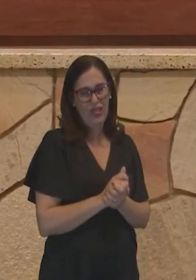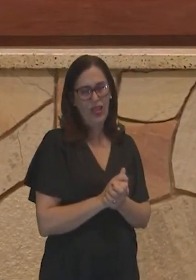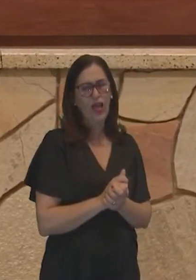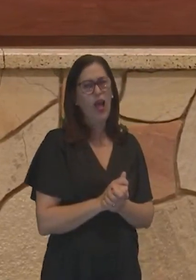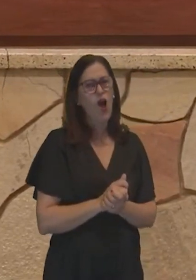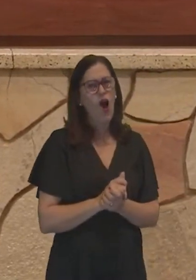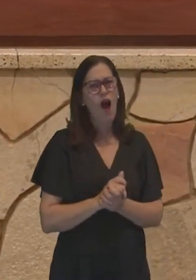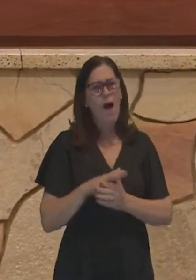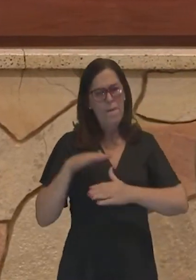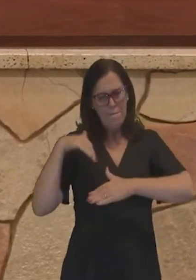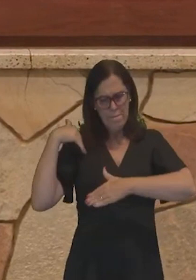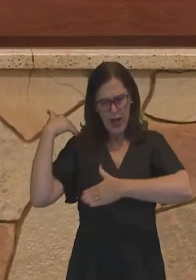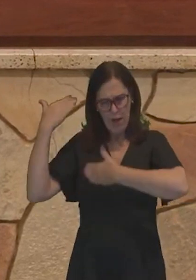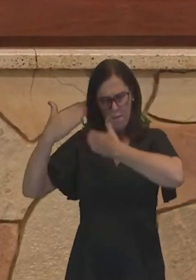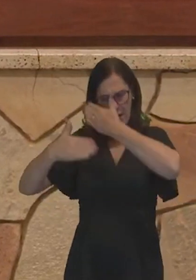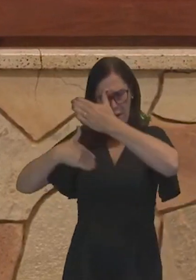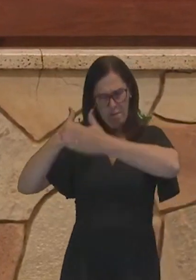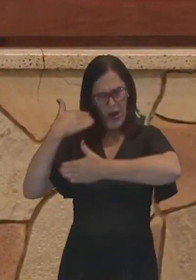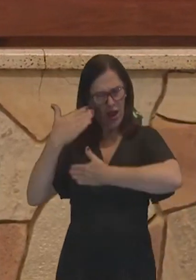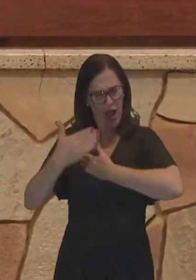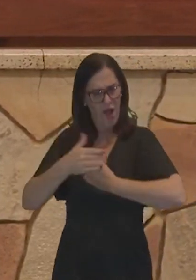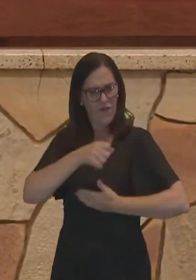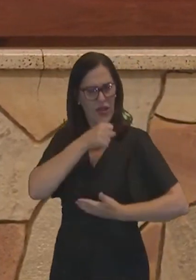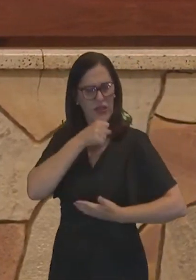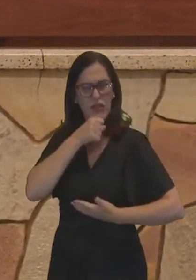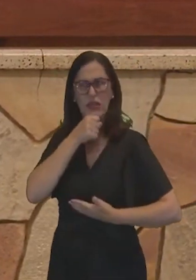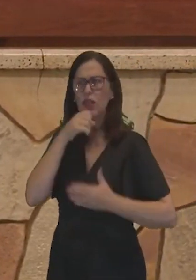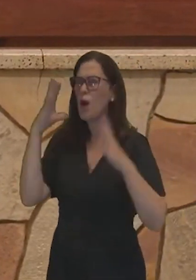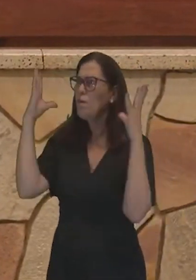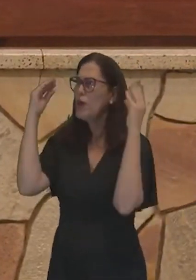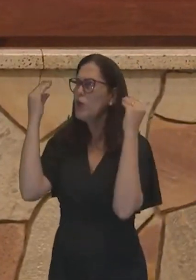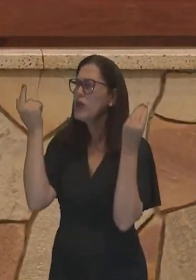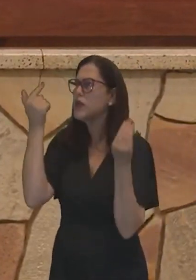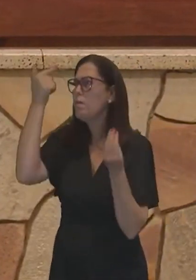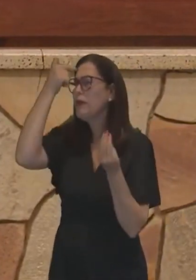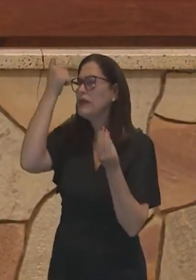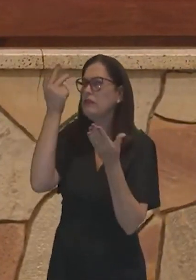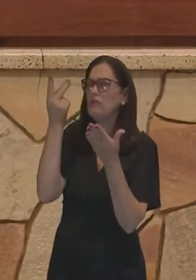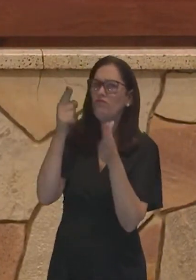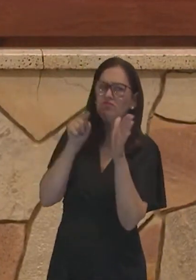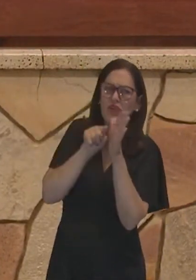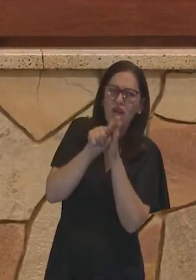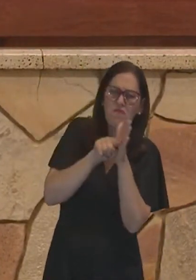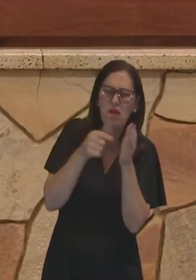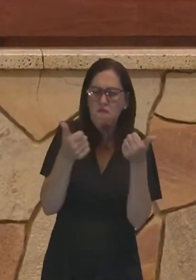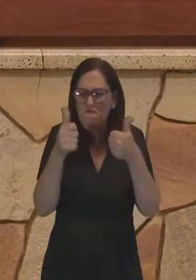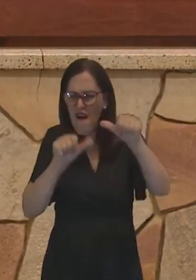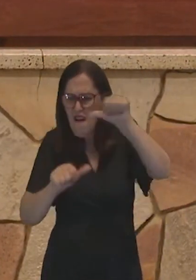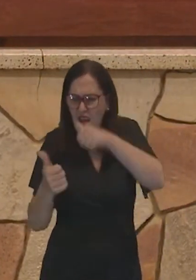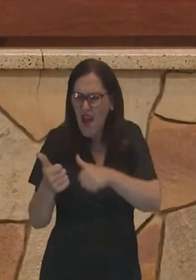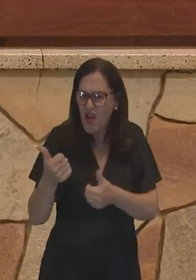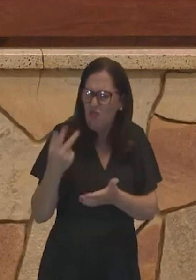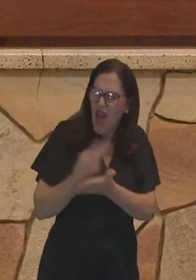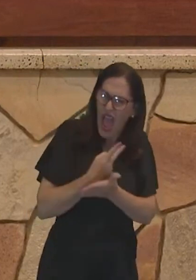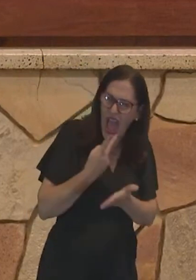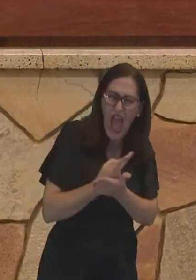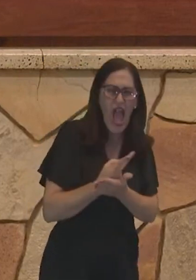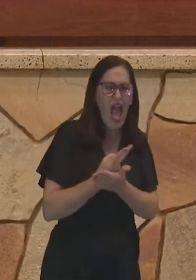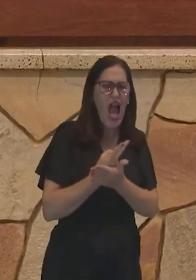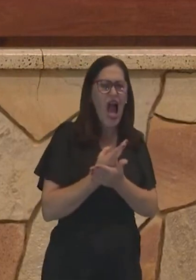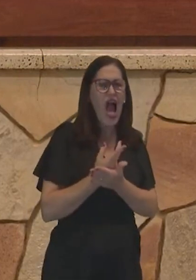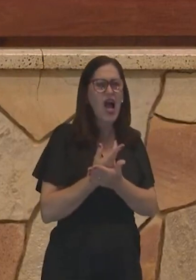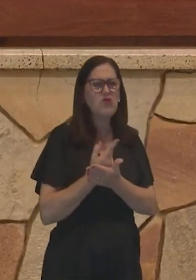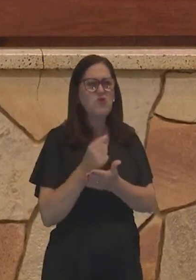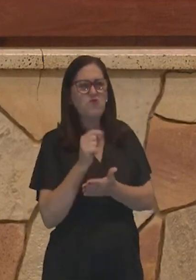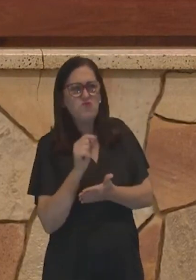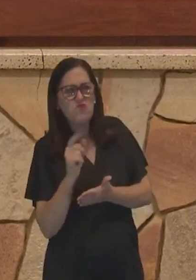mais sábio, mais seletivo, avaliando os seus erros, e ele percebeu que havia coisas muito mais